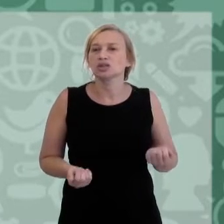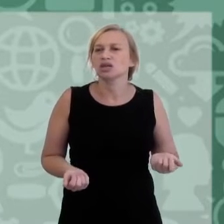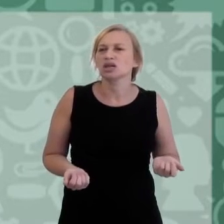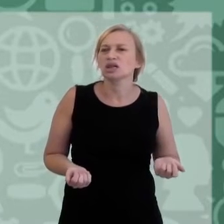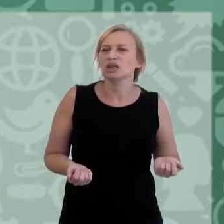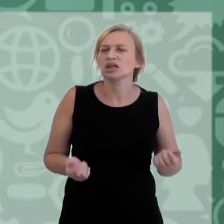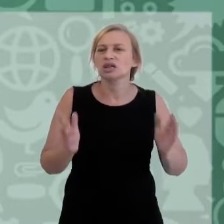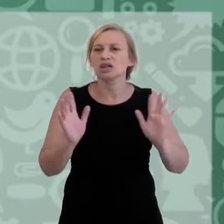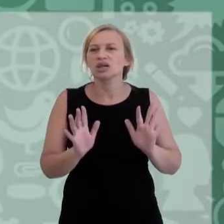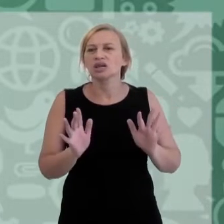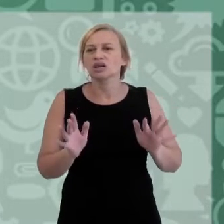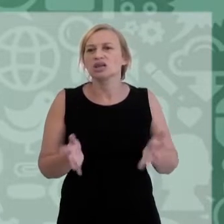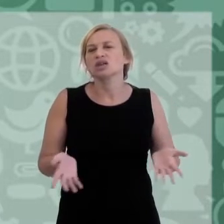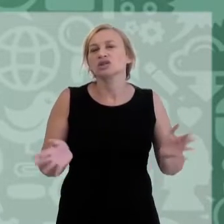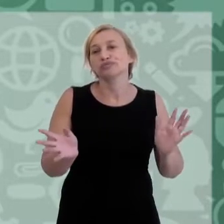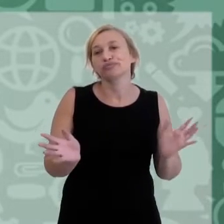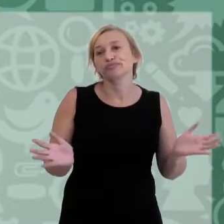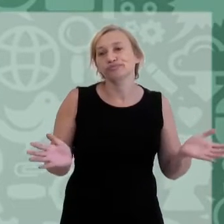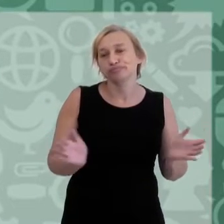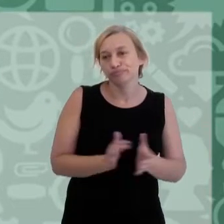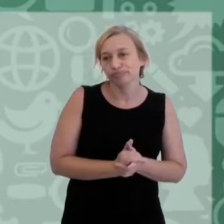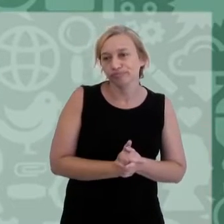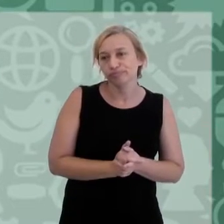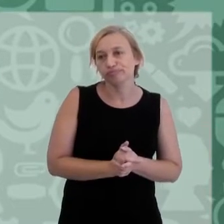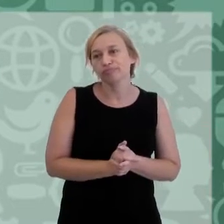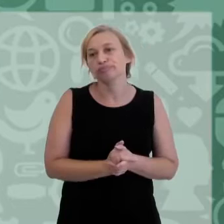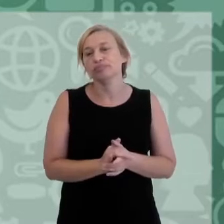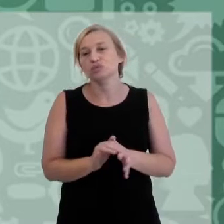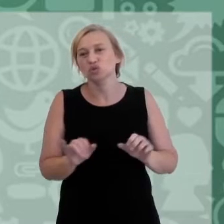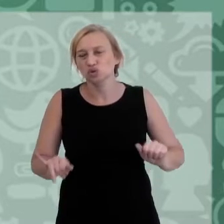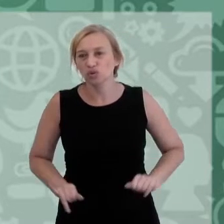tudo potencializou com a pandemia, infelizmente, né?